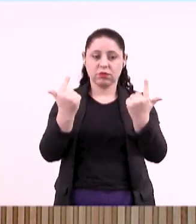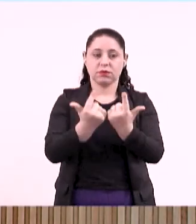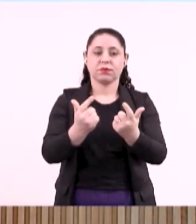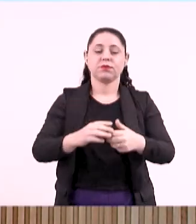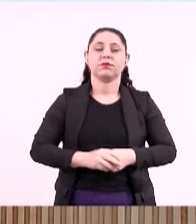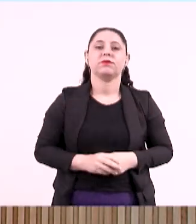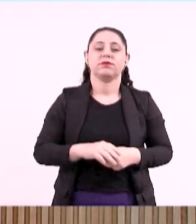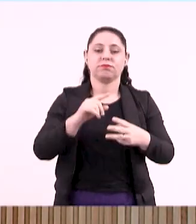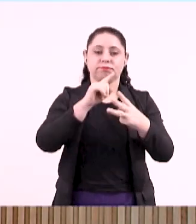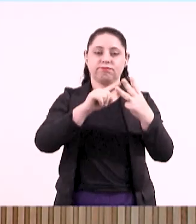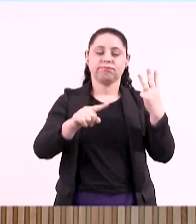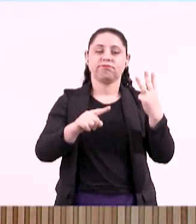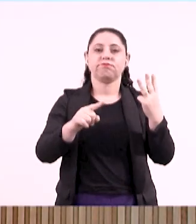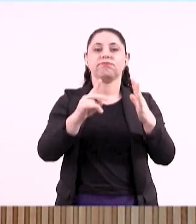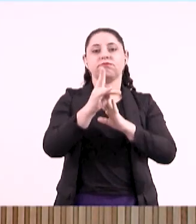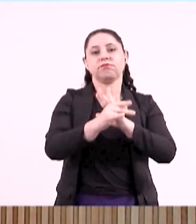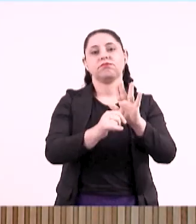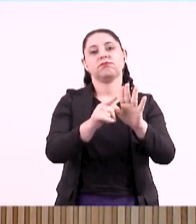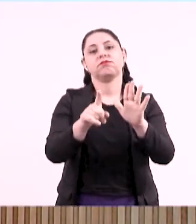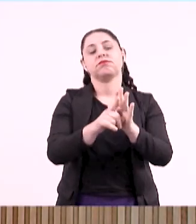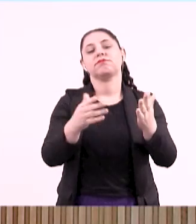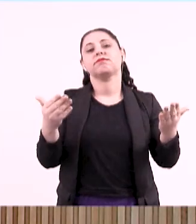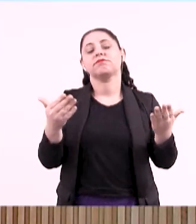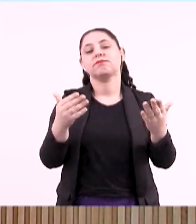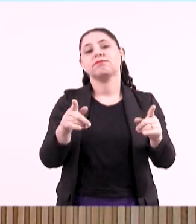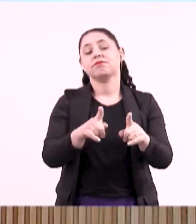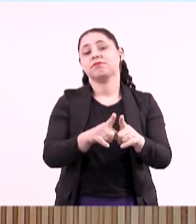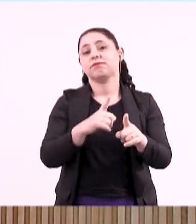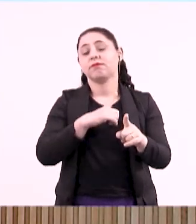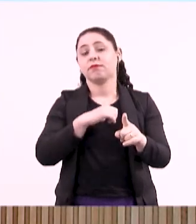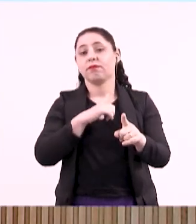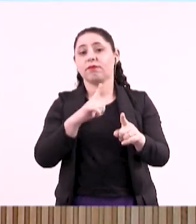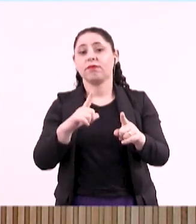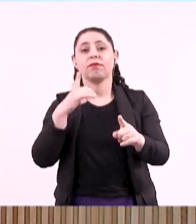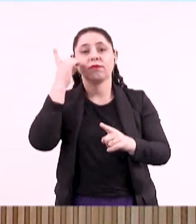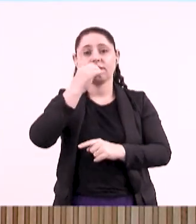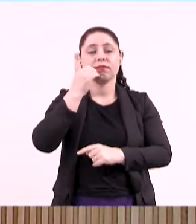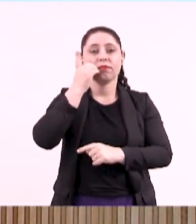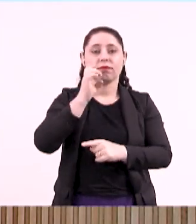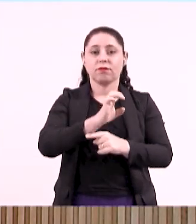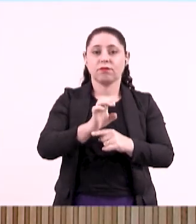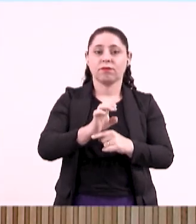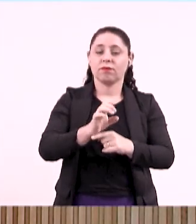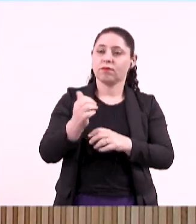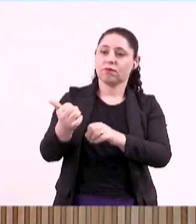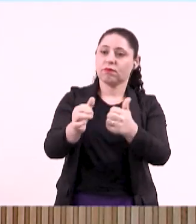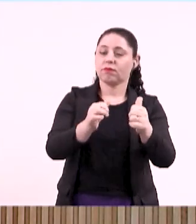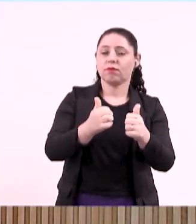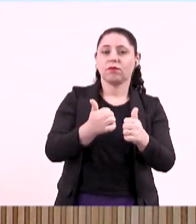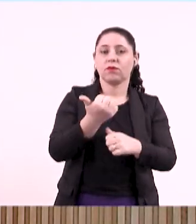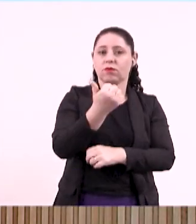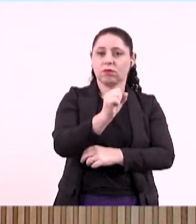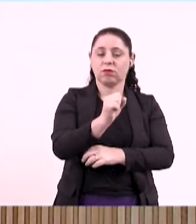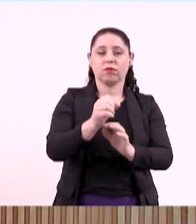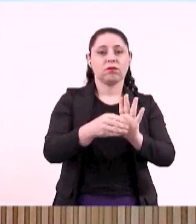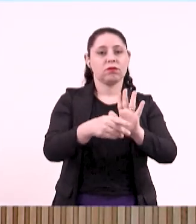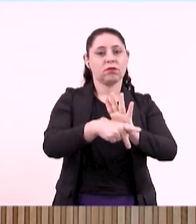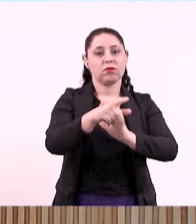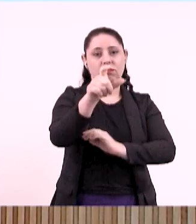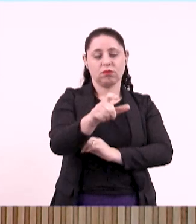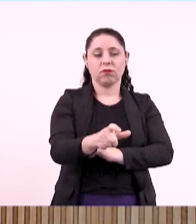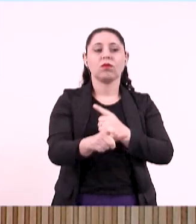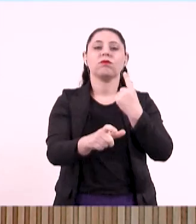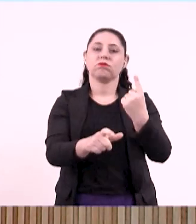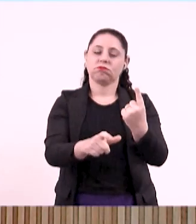as três matérias pautadas para a sessão de hoje. Além dessas três matérias, os deputados estaduais também deliberaram sobre 18 indicações